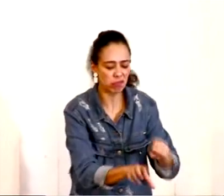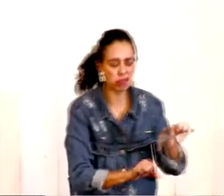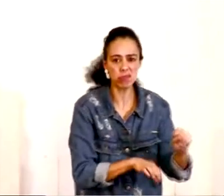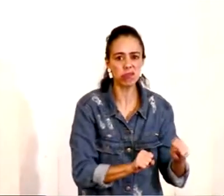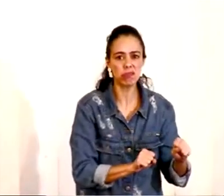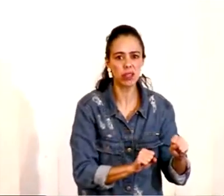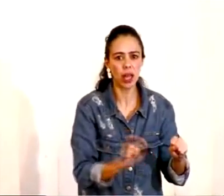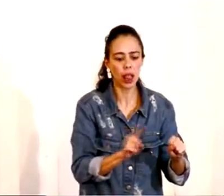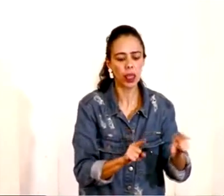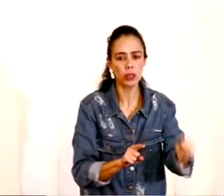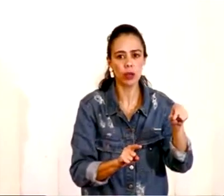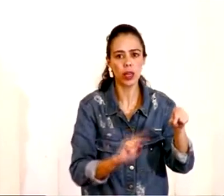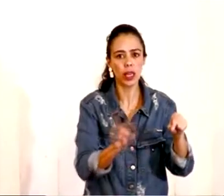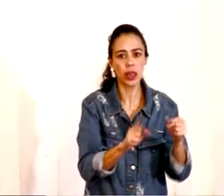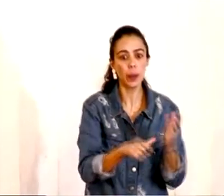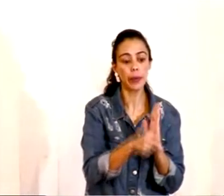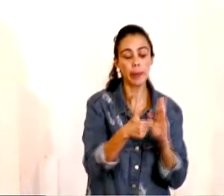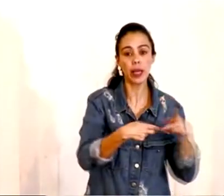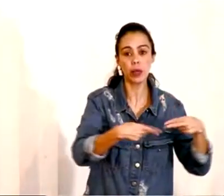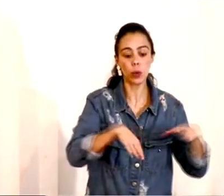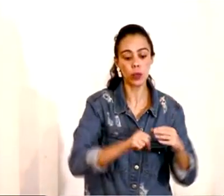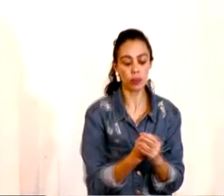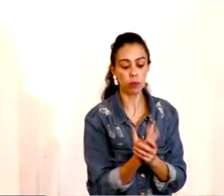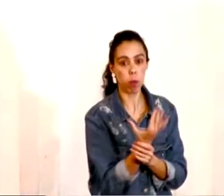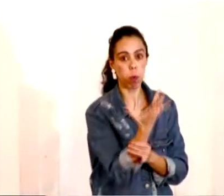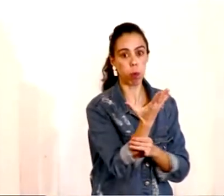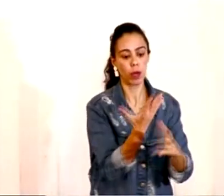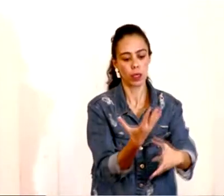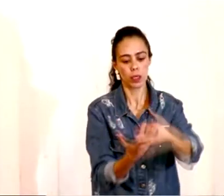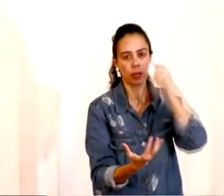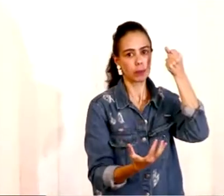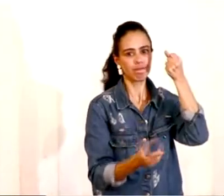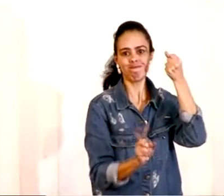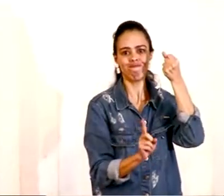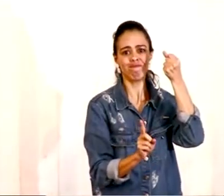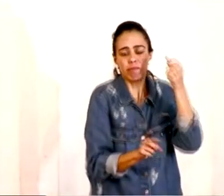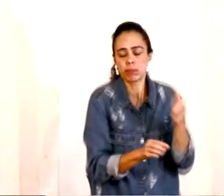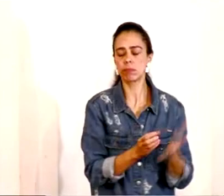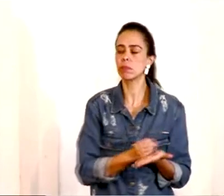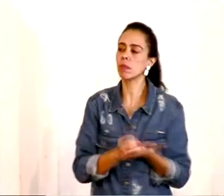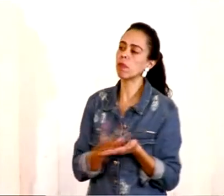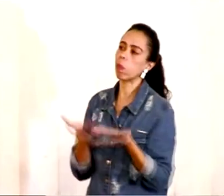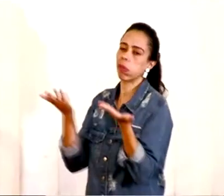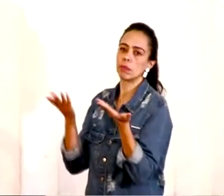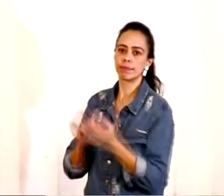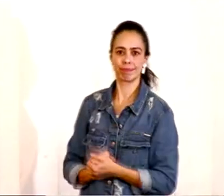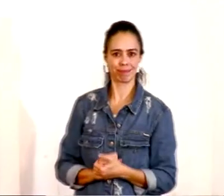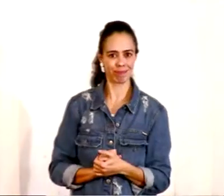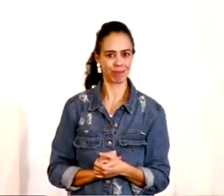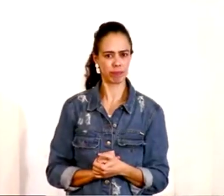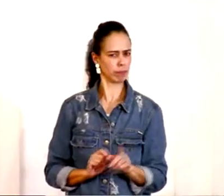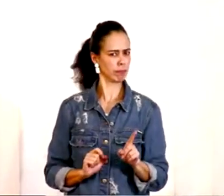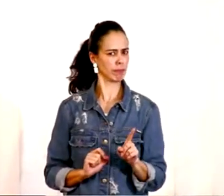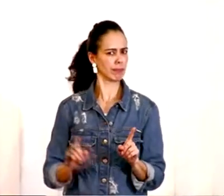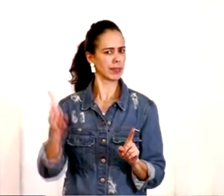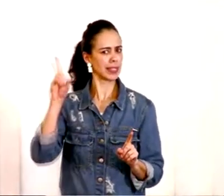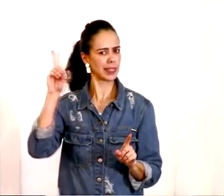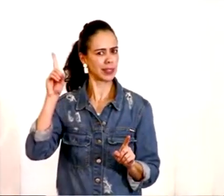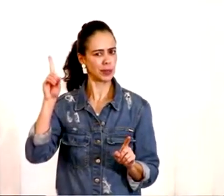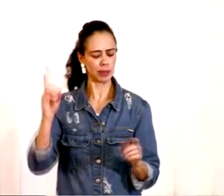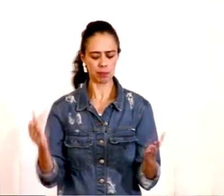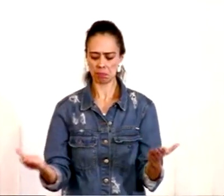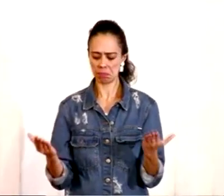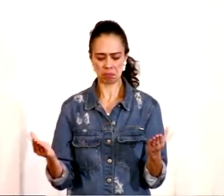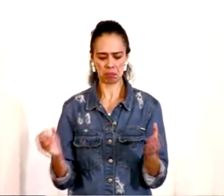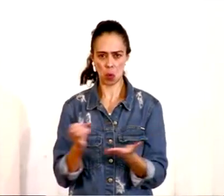agradar e vai rejeitar as ofertas. O texto diz para nós que Deus se